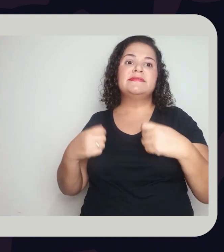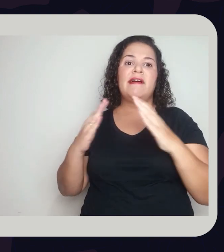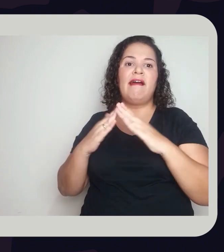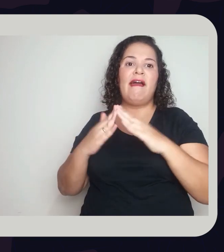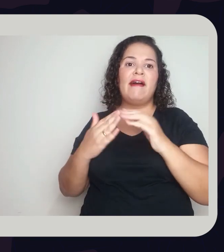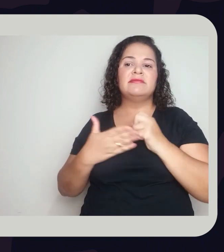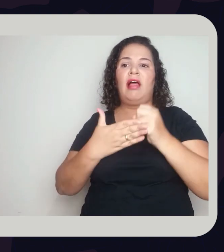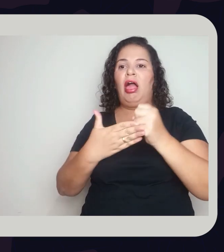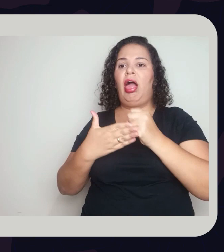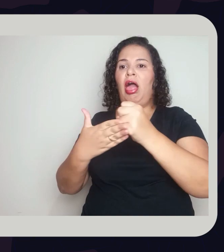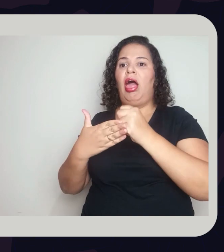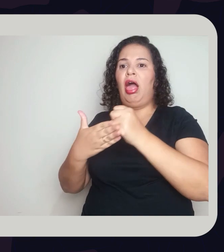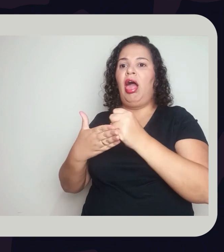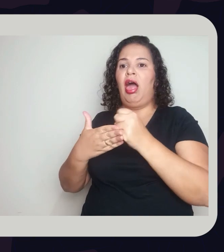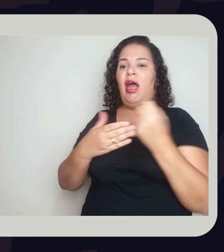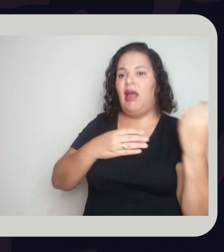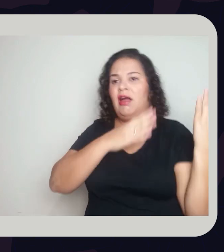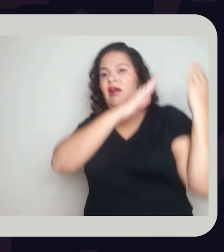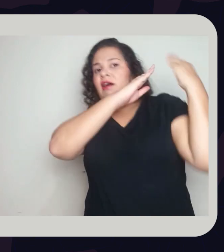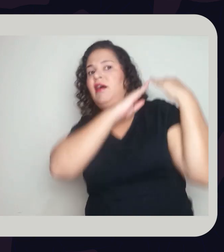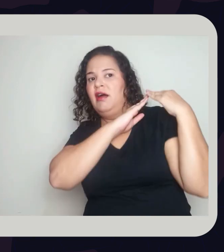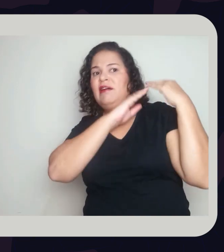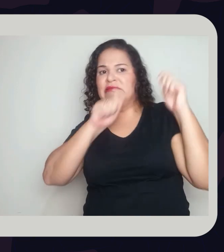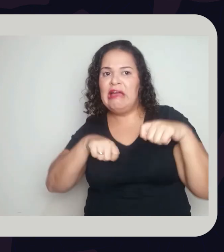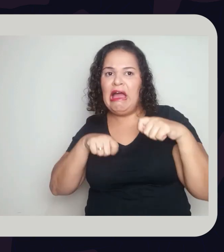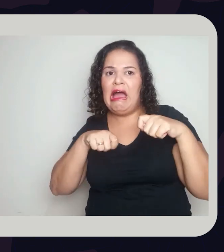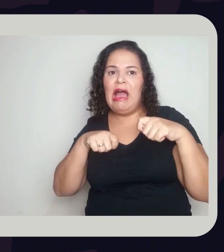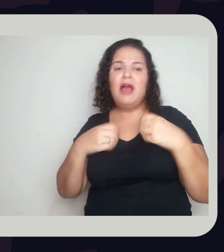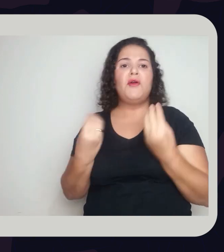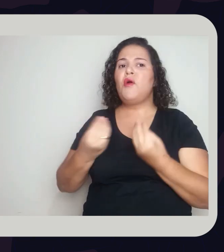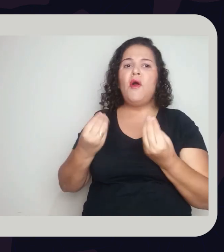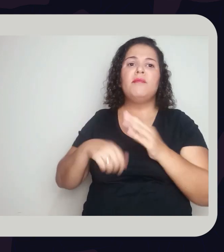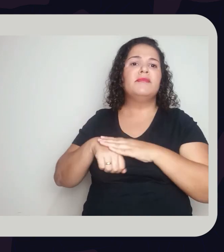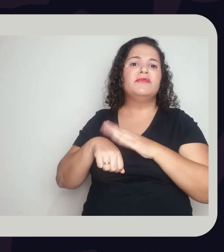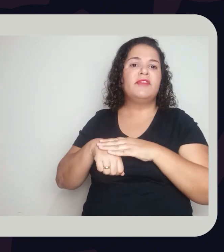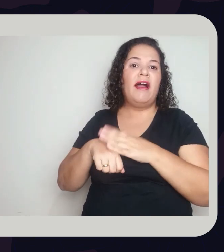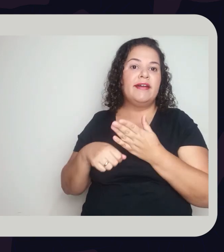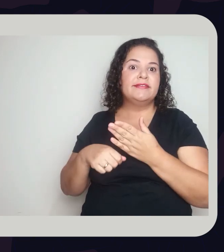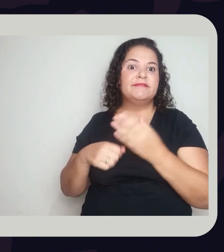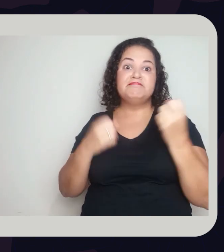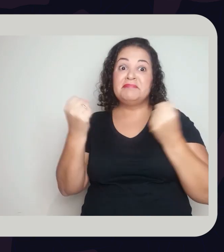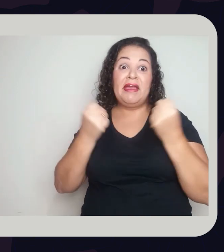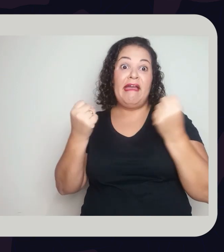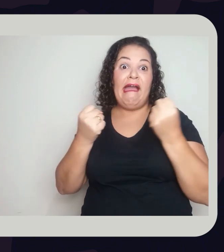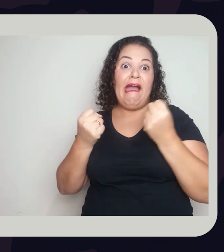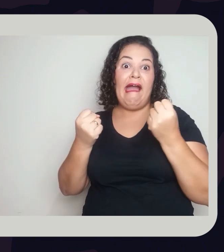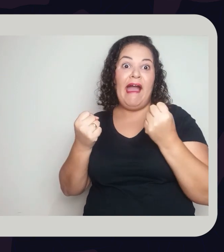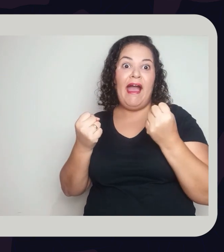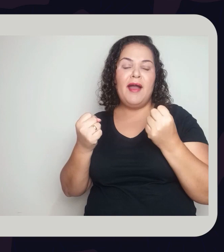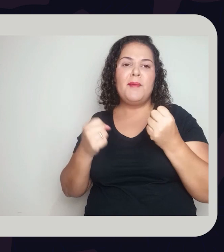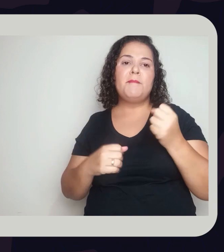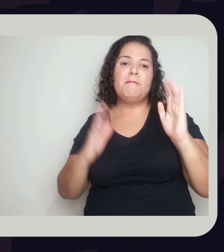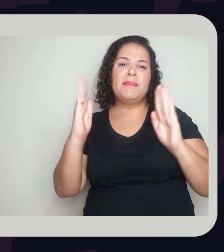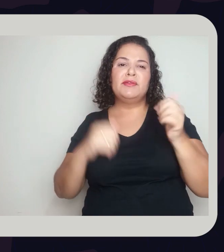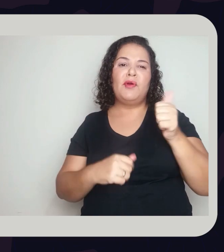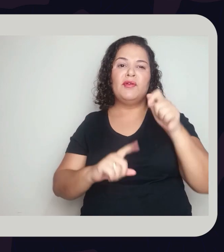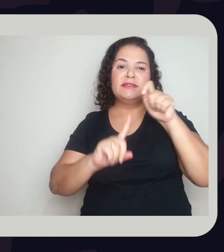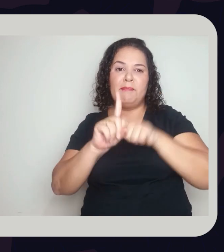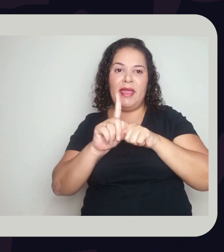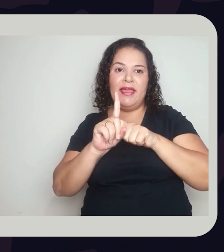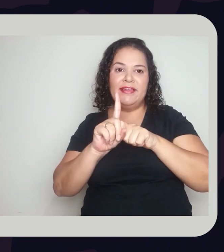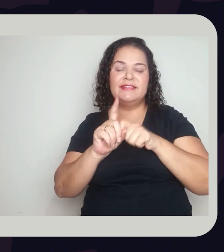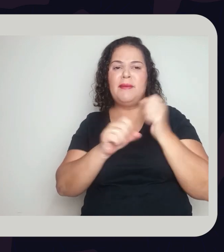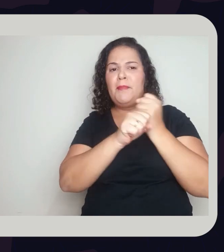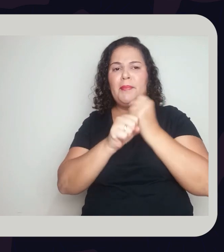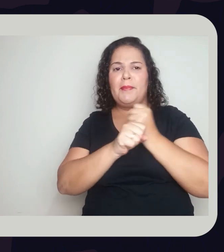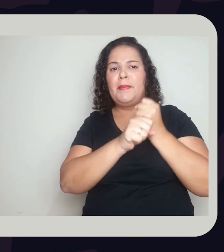resolveu, a gente tem que levar nossa casa nas costas. Como que a gente vai fazer isso? Vamos construir nossa casa num carro.